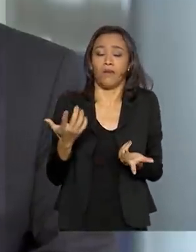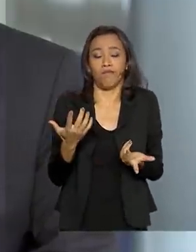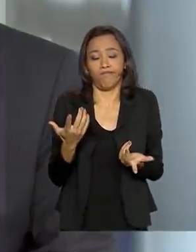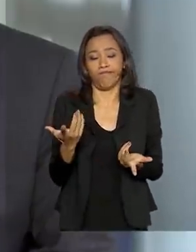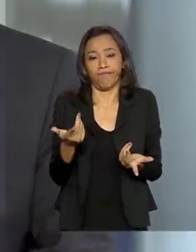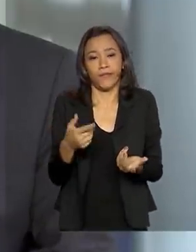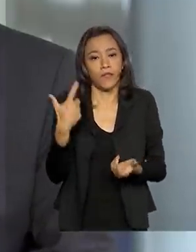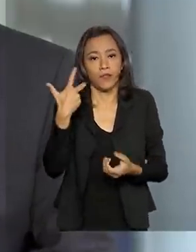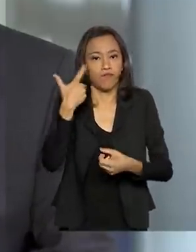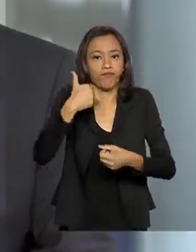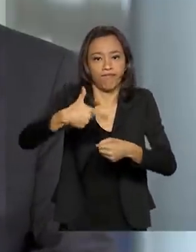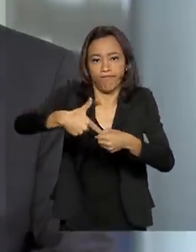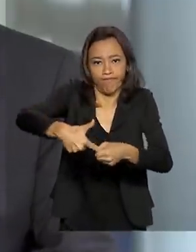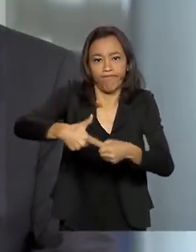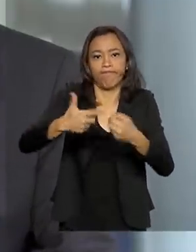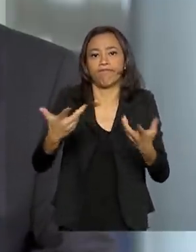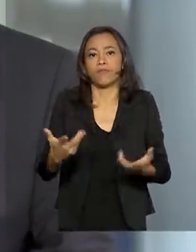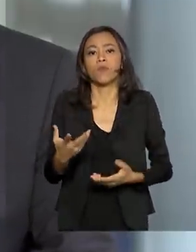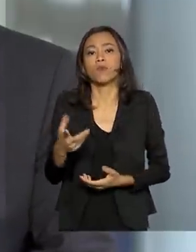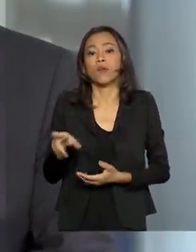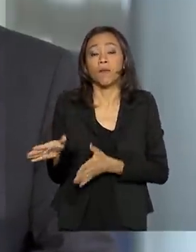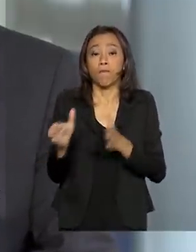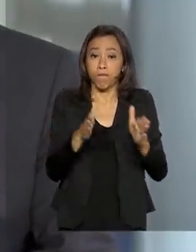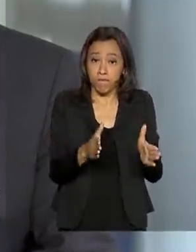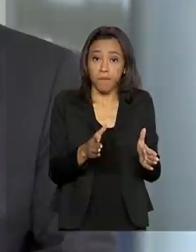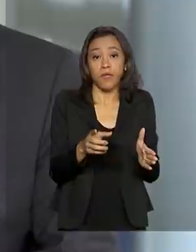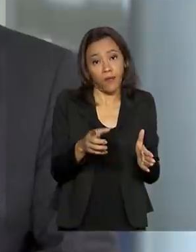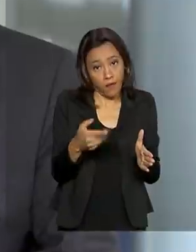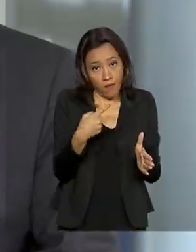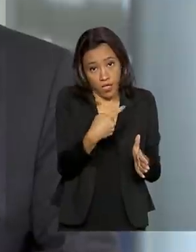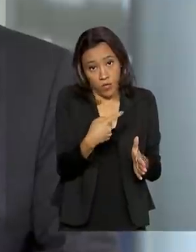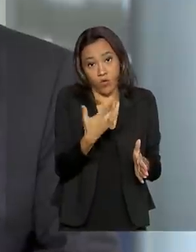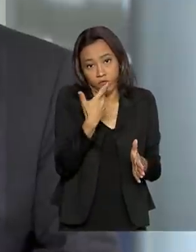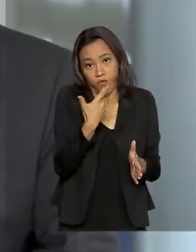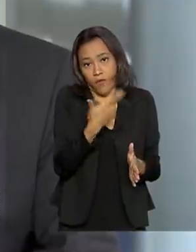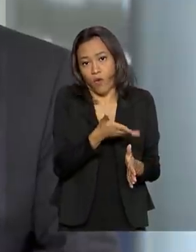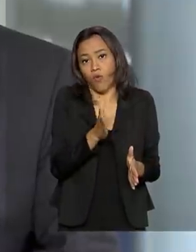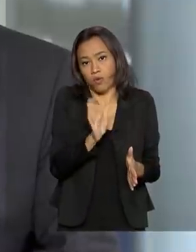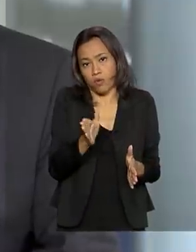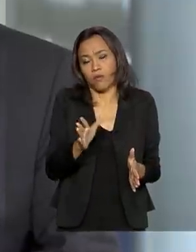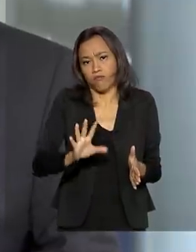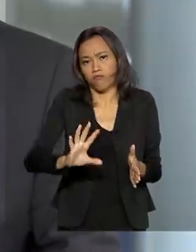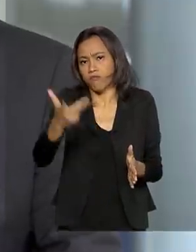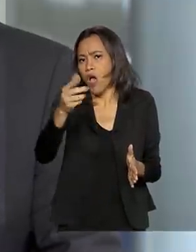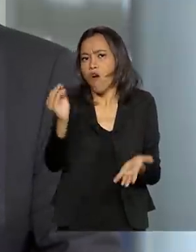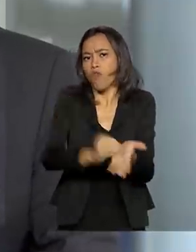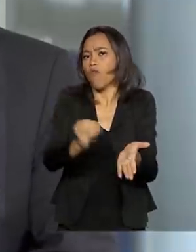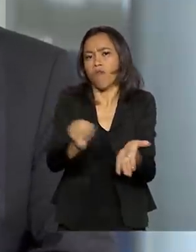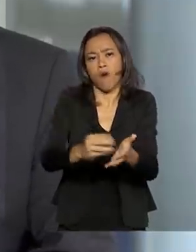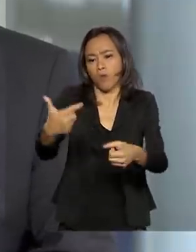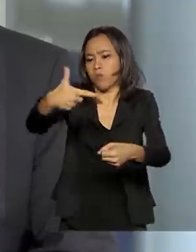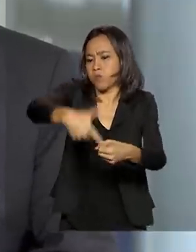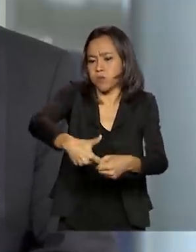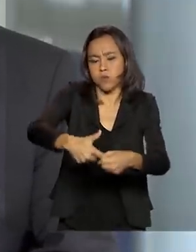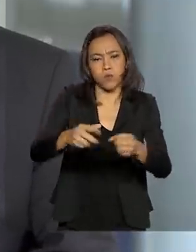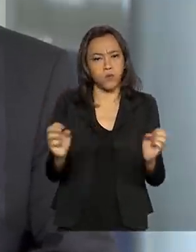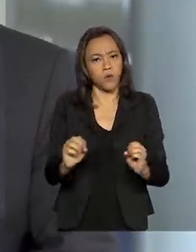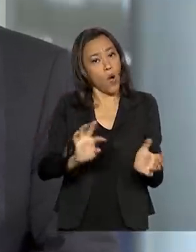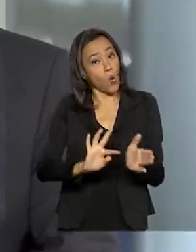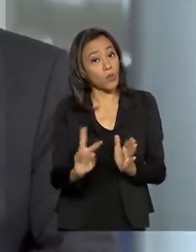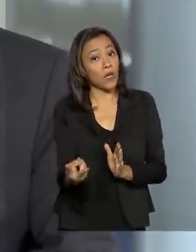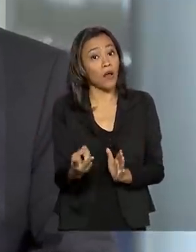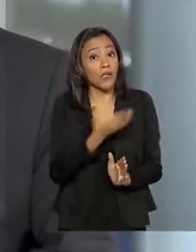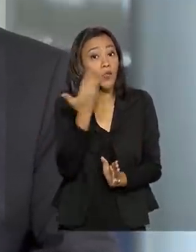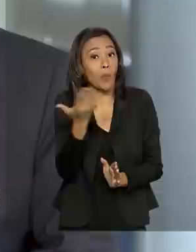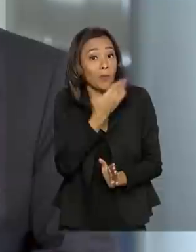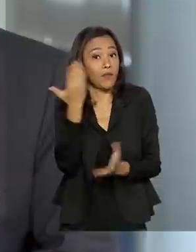normalmente? Isso aí está ocorrendo, tá? Não falta combustível, muito pelo contrário. Está